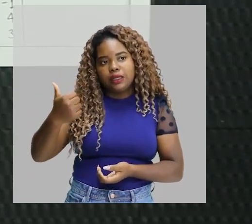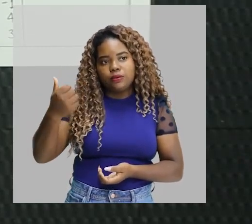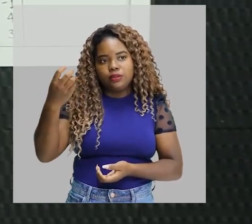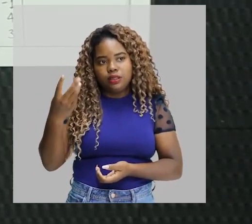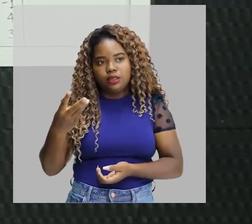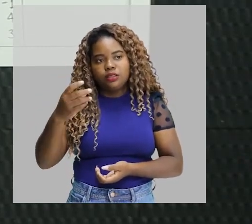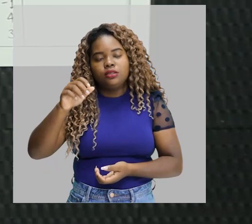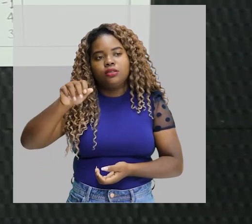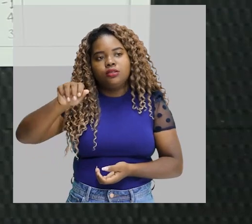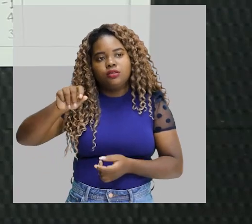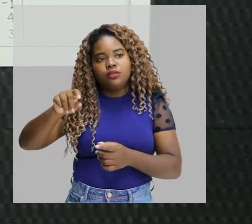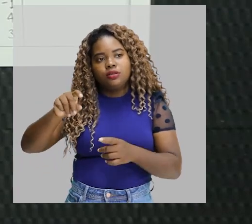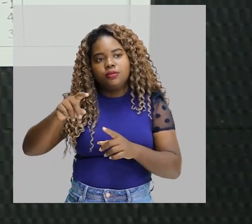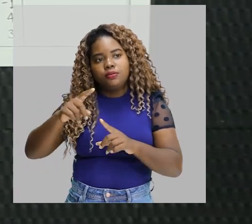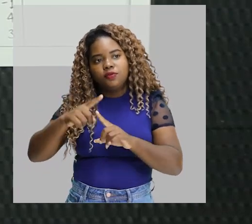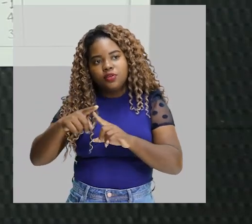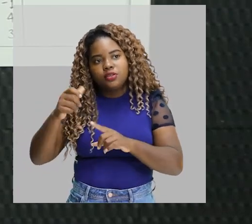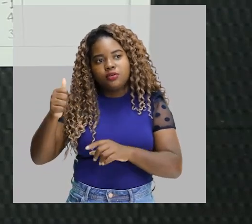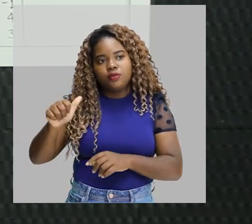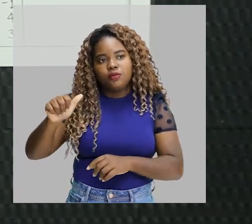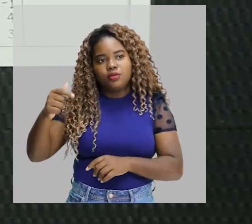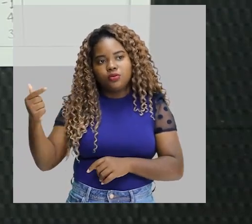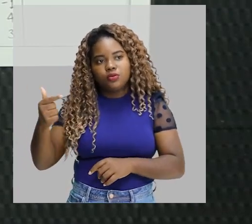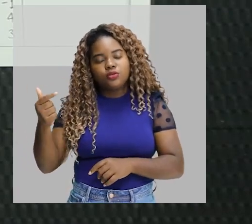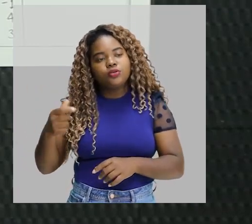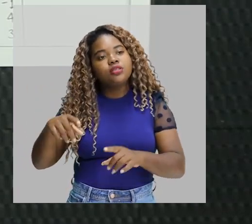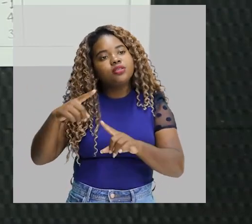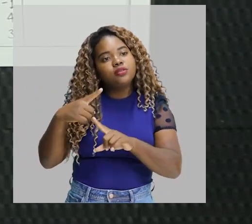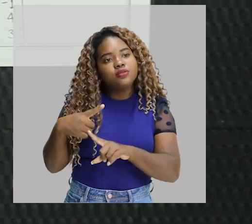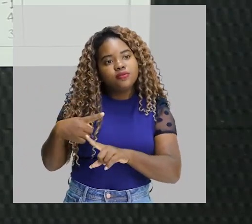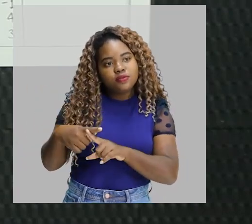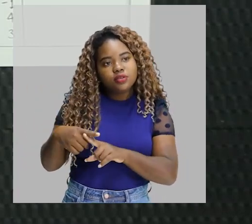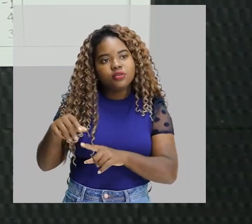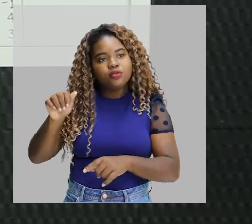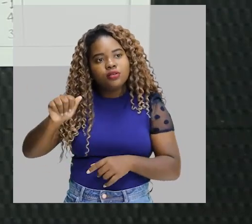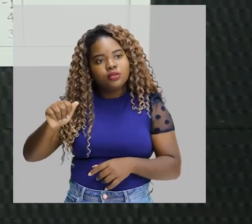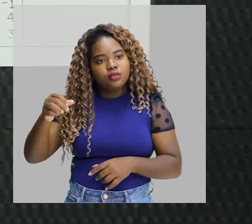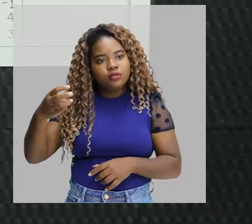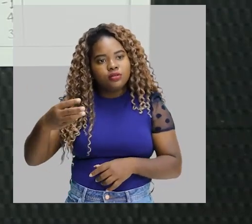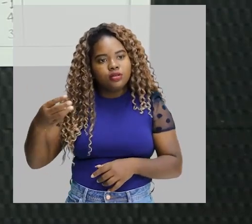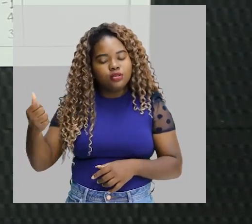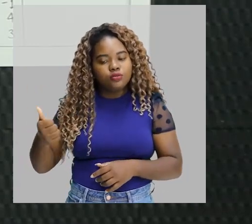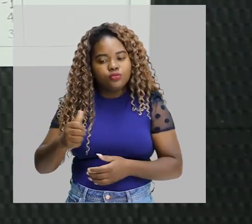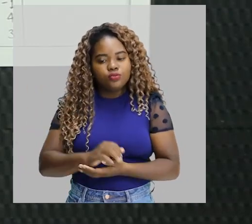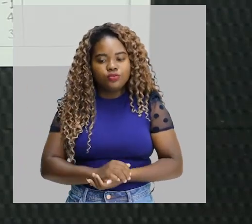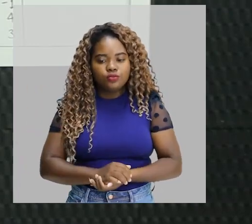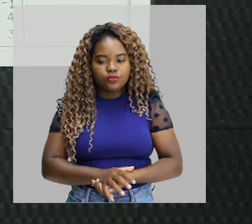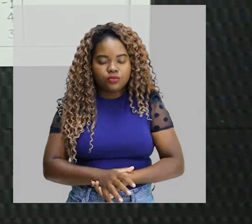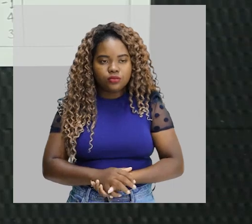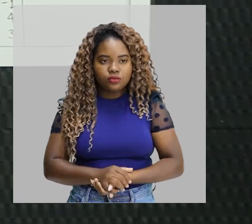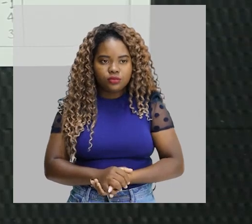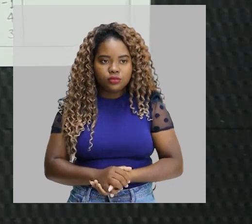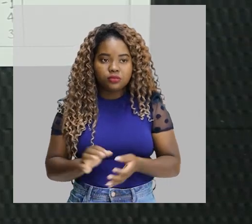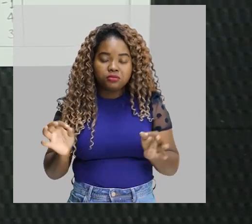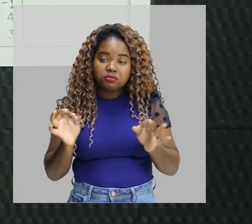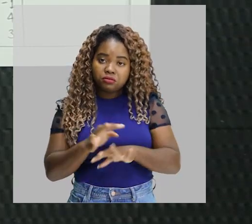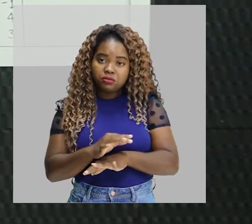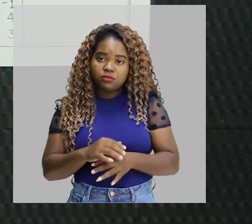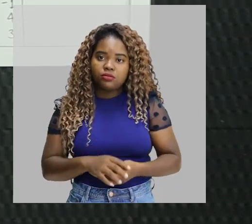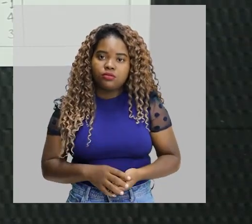o a13 vezes a dos dois vezes o a31 pronto